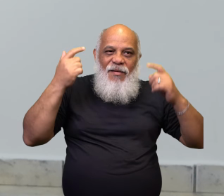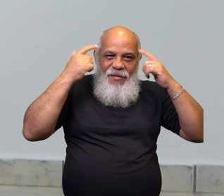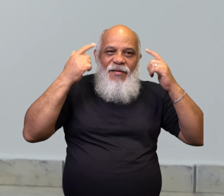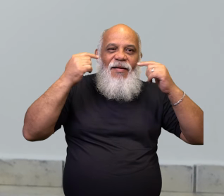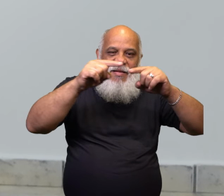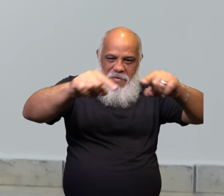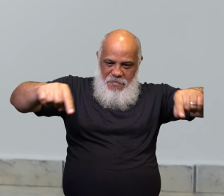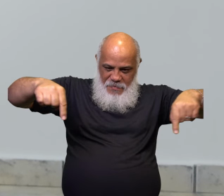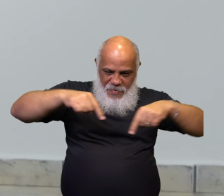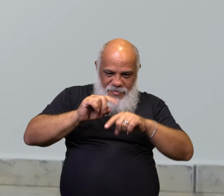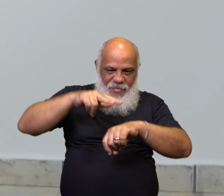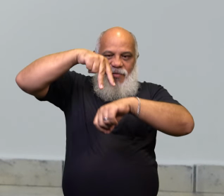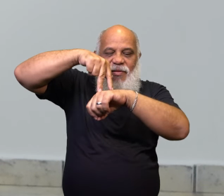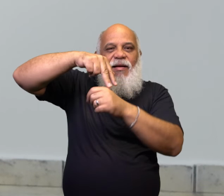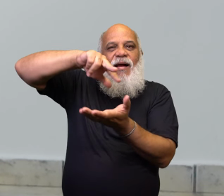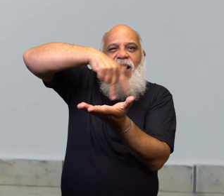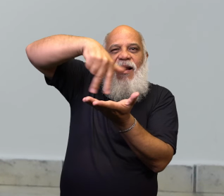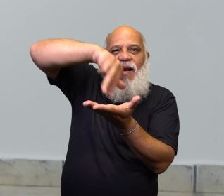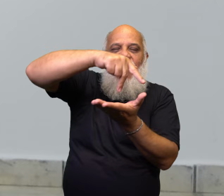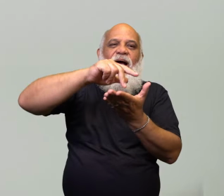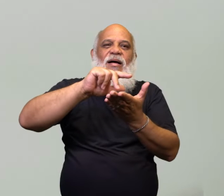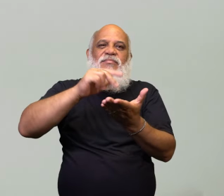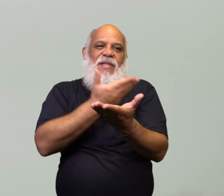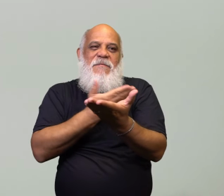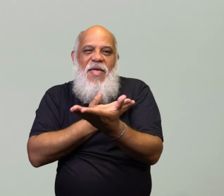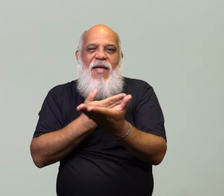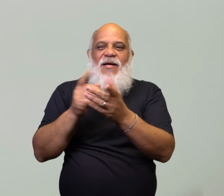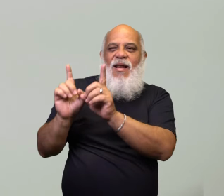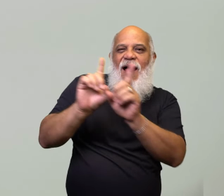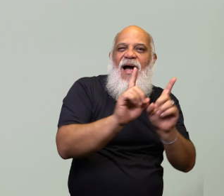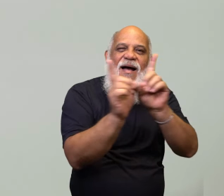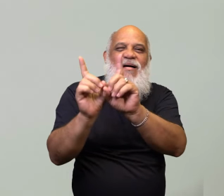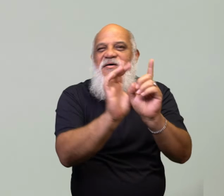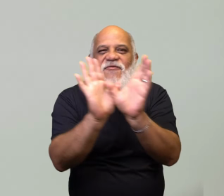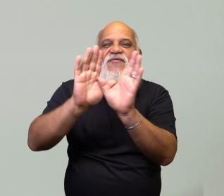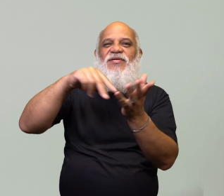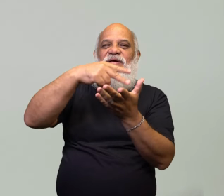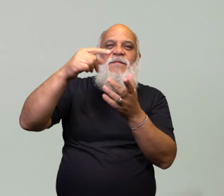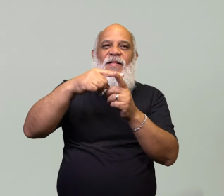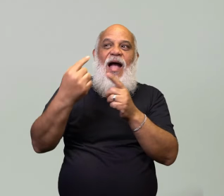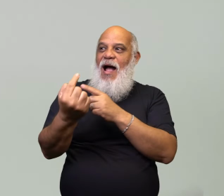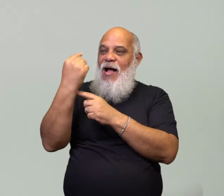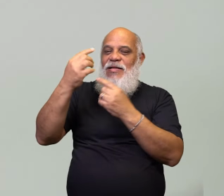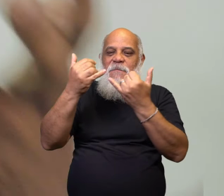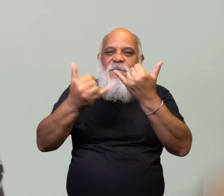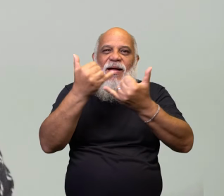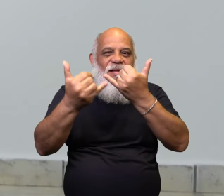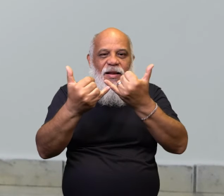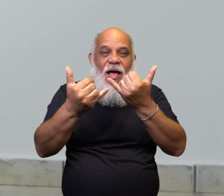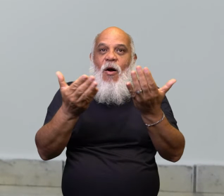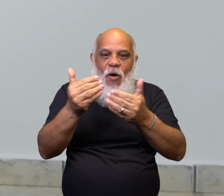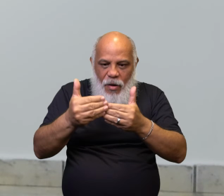gente dançando e nós amigos, né? E a nossa brincadeira, ela ficou mais séria. Ela foi ganhando